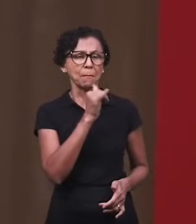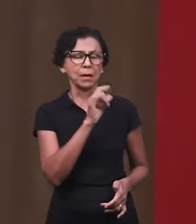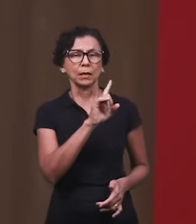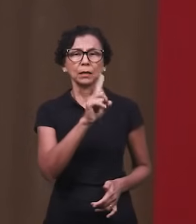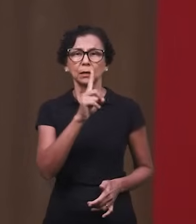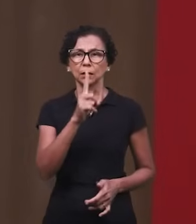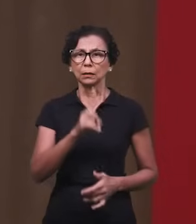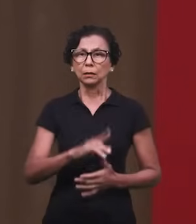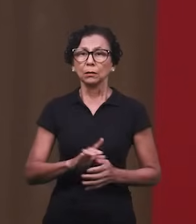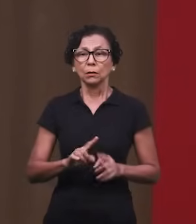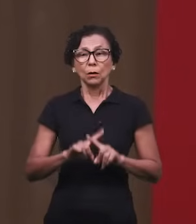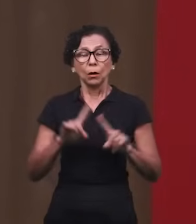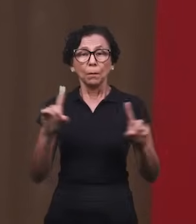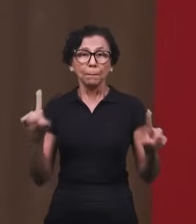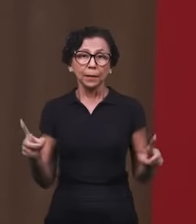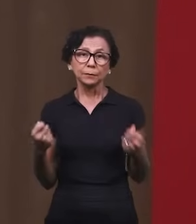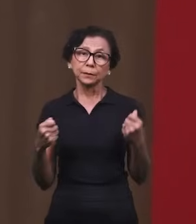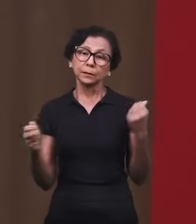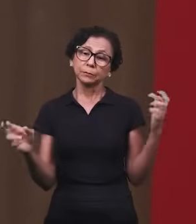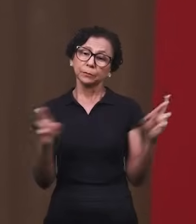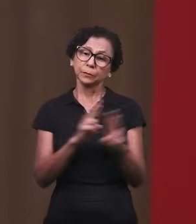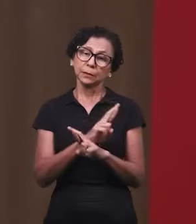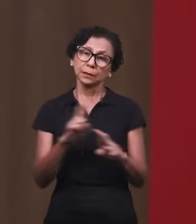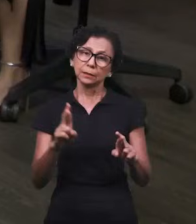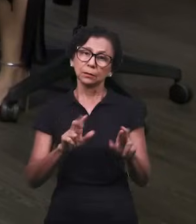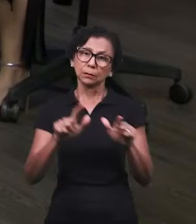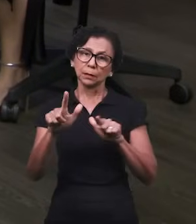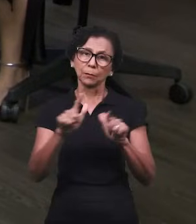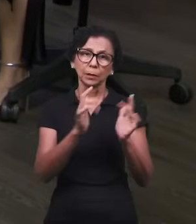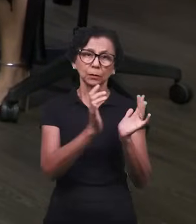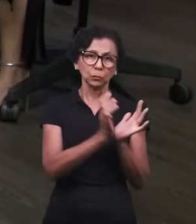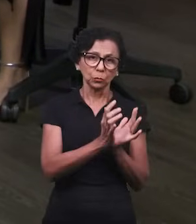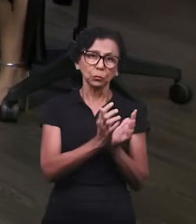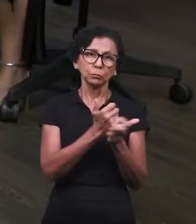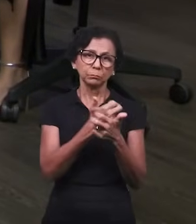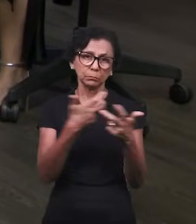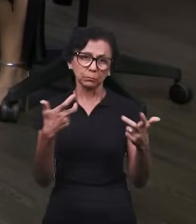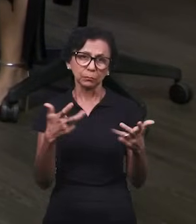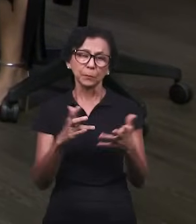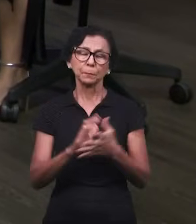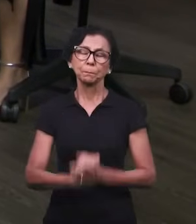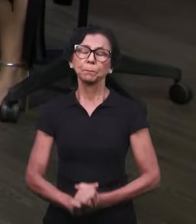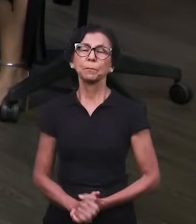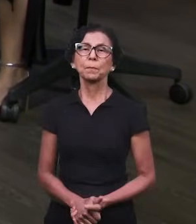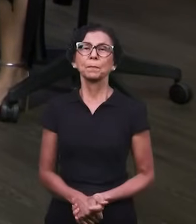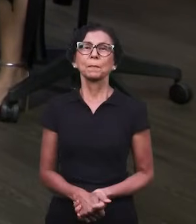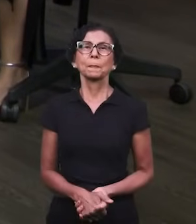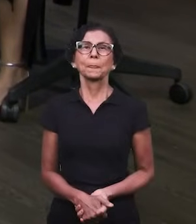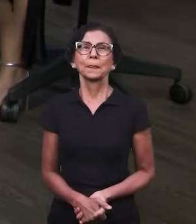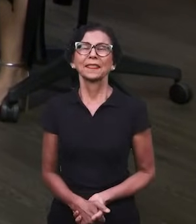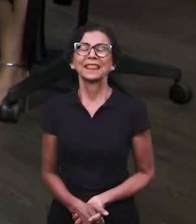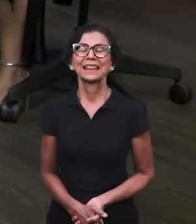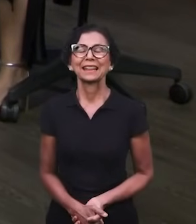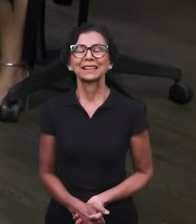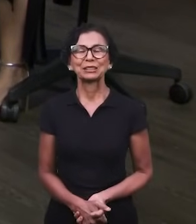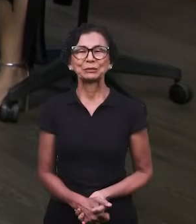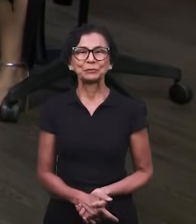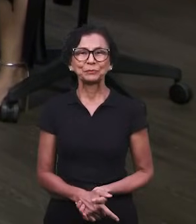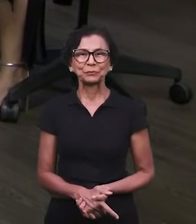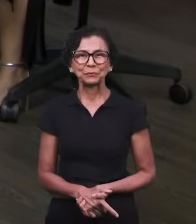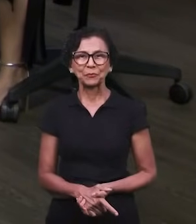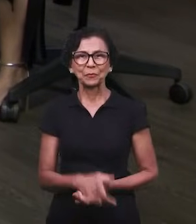trabalhos em grupo, coisas desse tipo, né? Tem uma passagem, José, que eu gosto demais. Gosto demais dessa